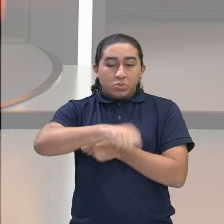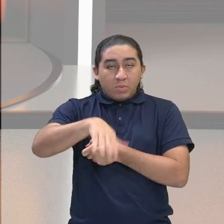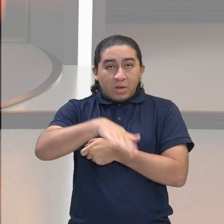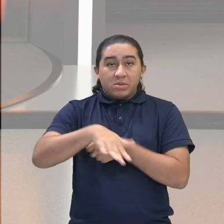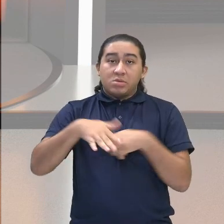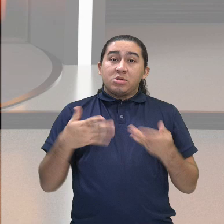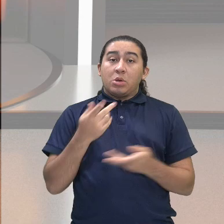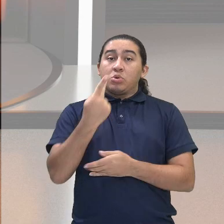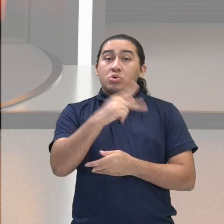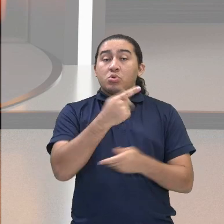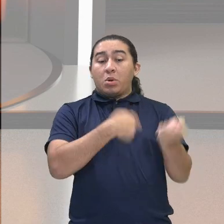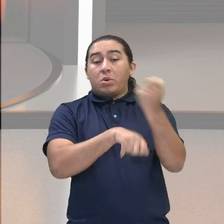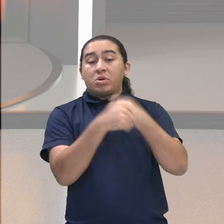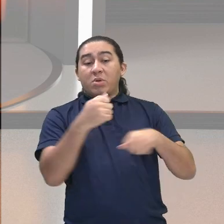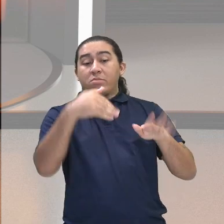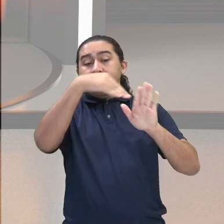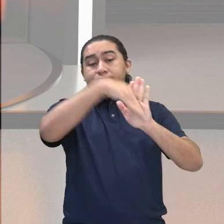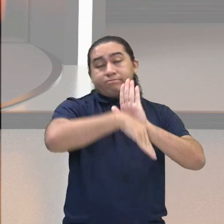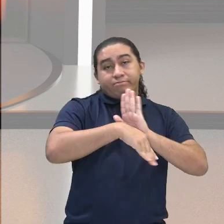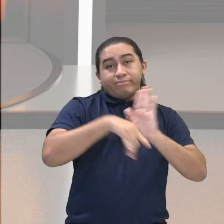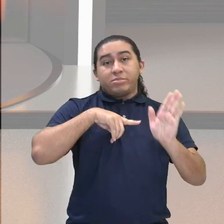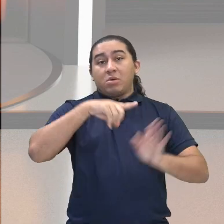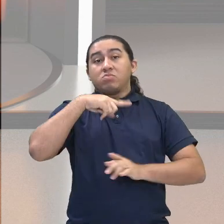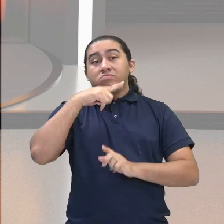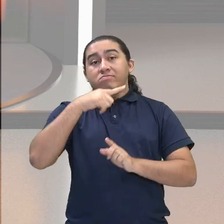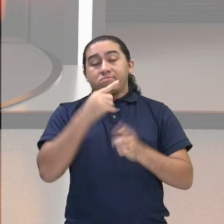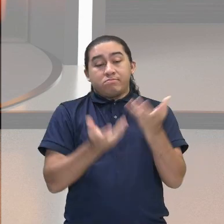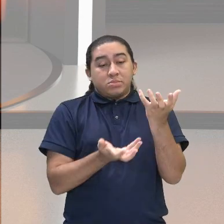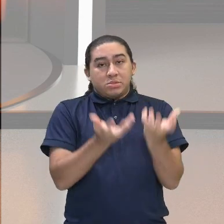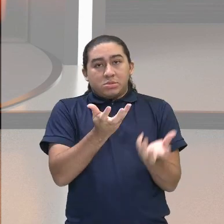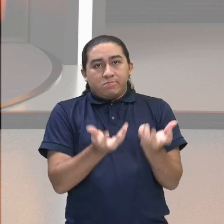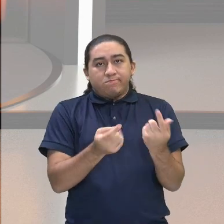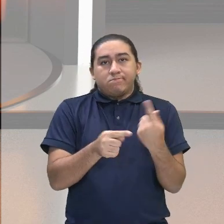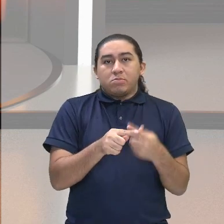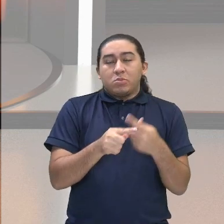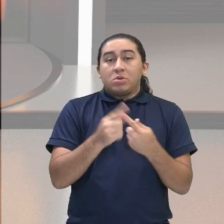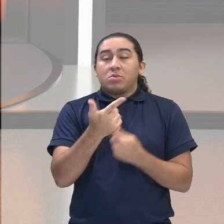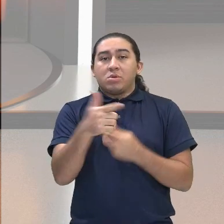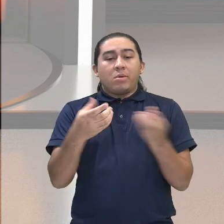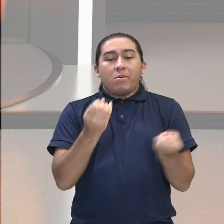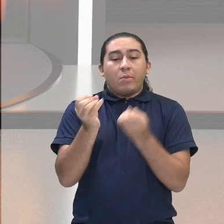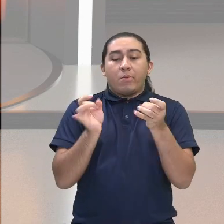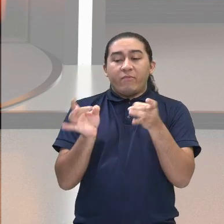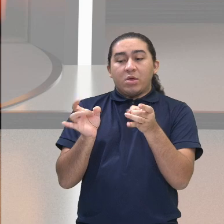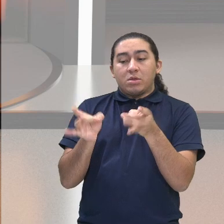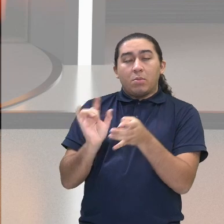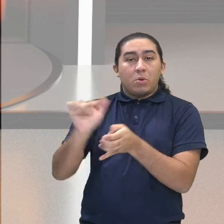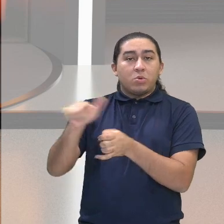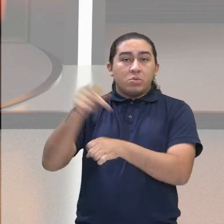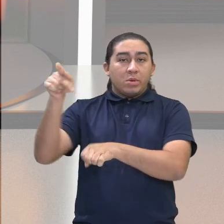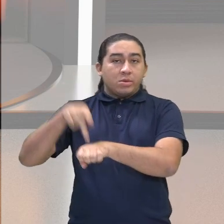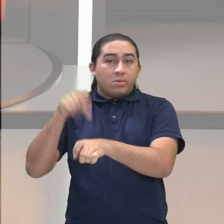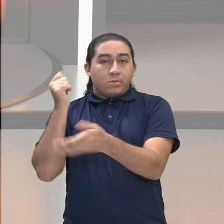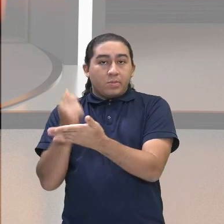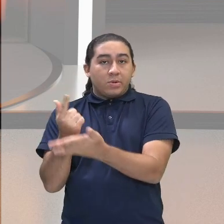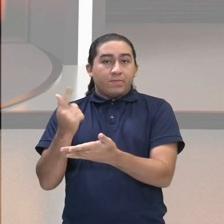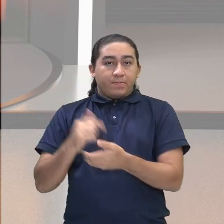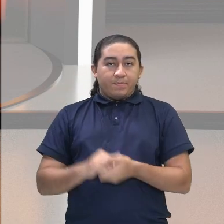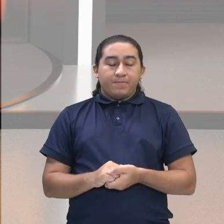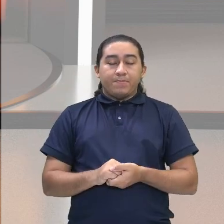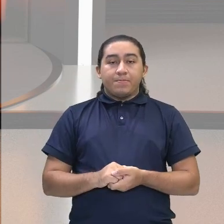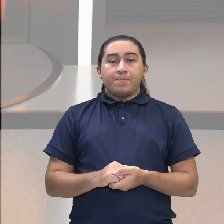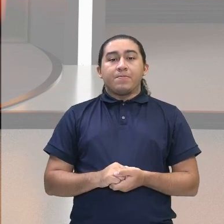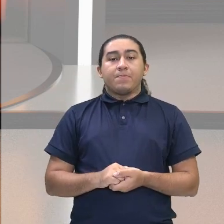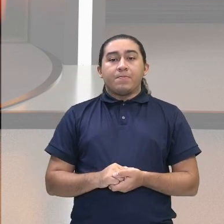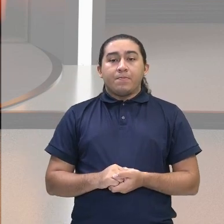sua economia tende a ter uma certa estagnação, porque você não tem como mais vender esses seus produtos. O